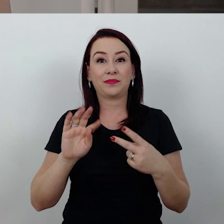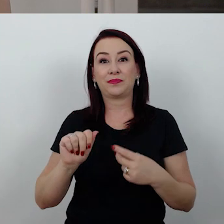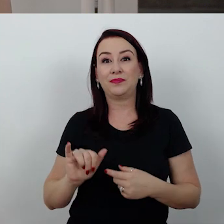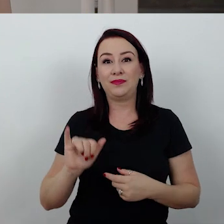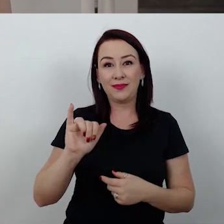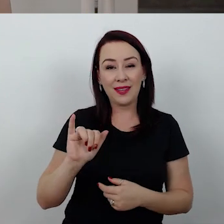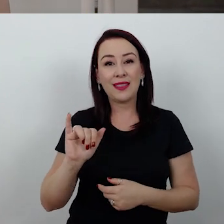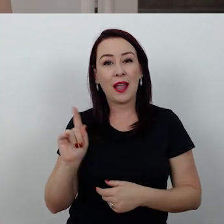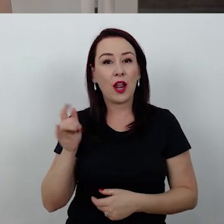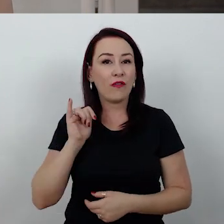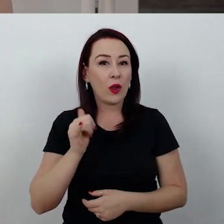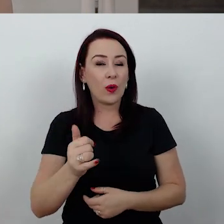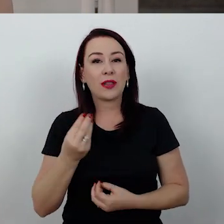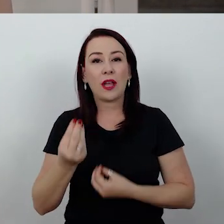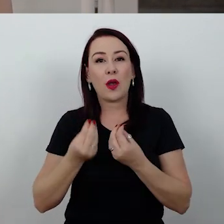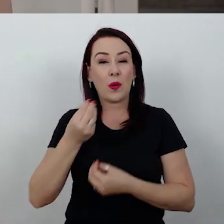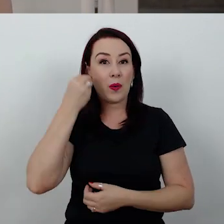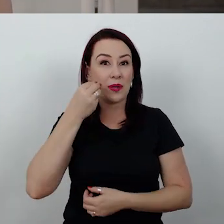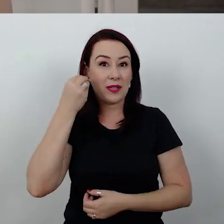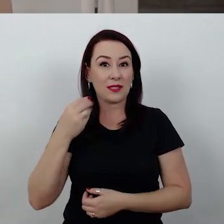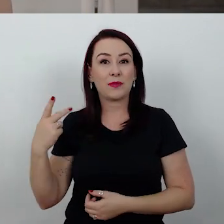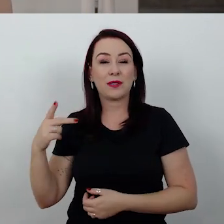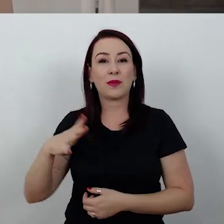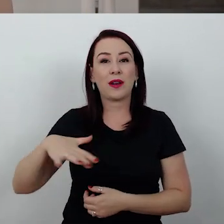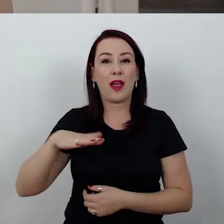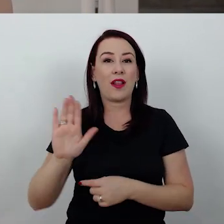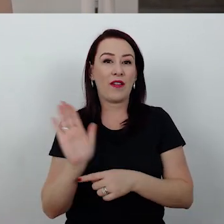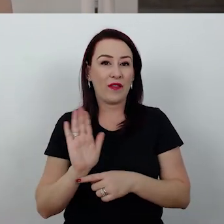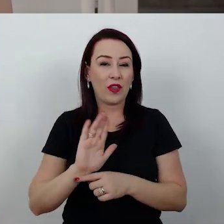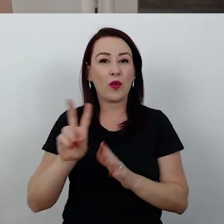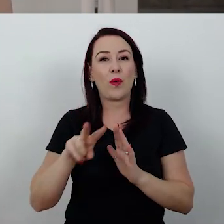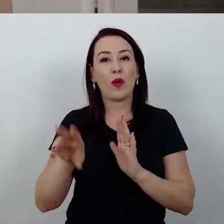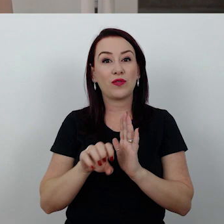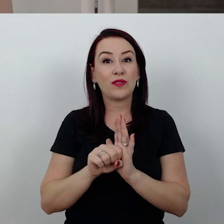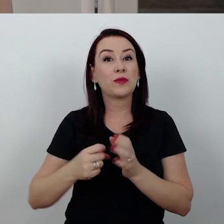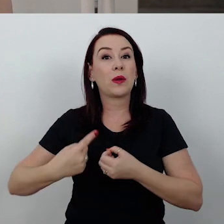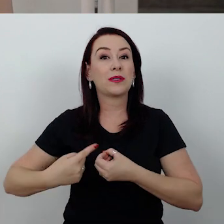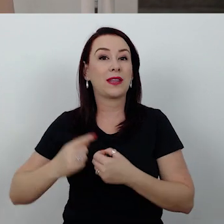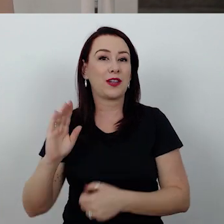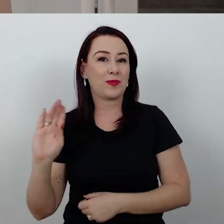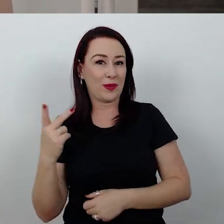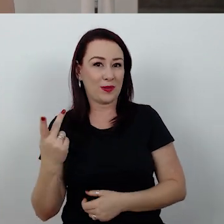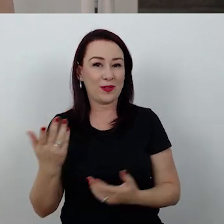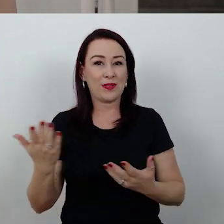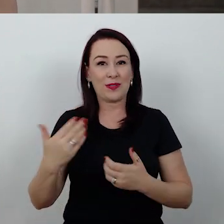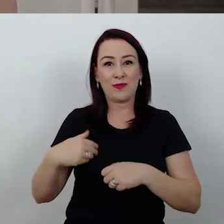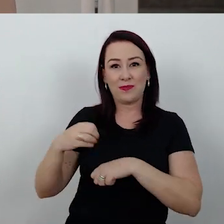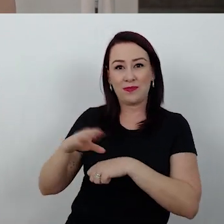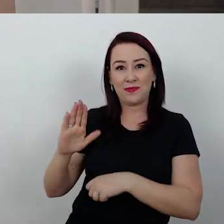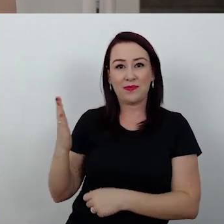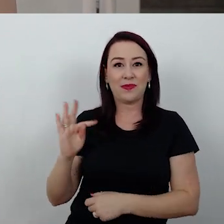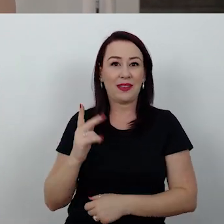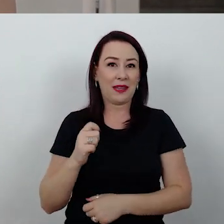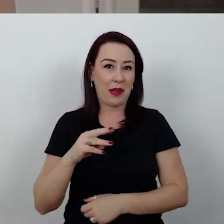Tailane Cristina, que vai falar sobre a experiência da Film Commission e do audiovisual em Belo Horizonte. Então, eu vou passar para que a Tami